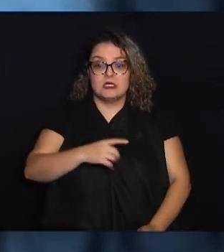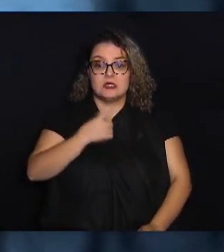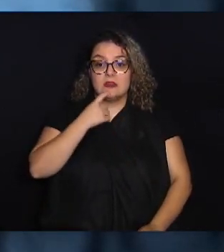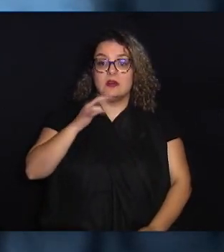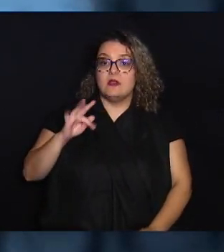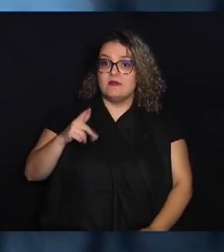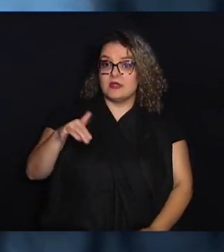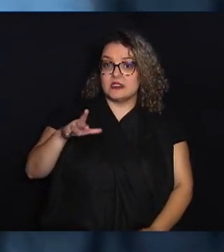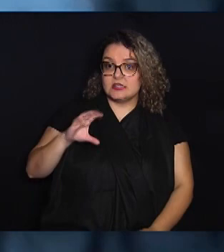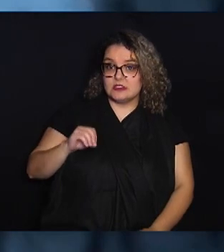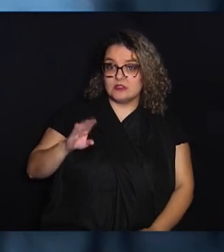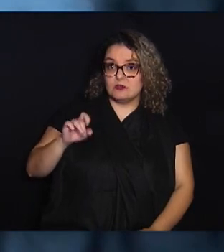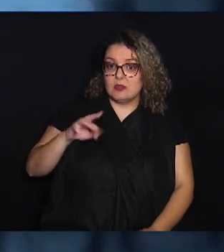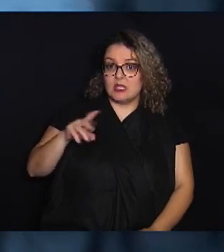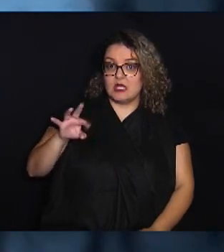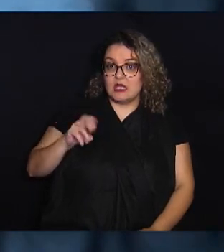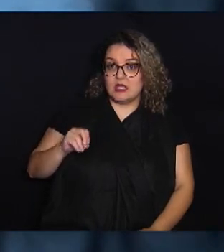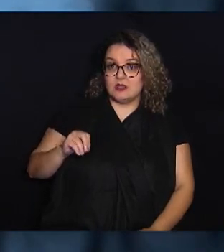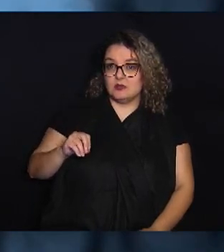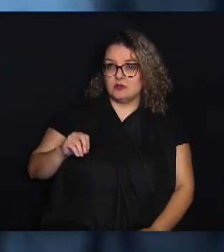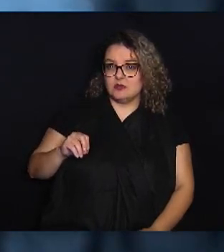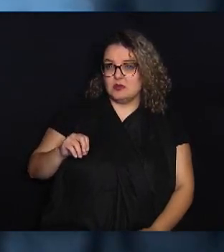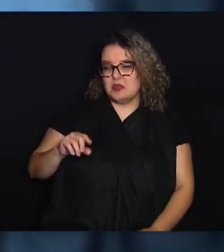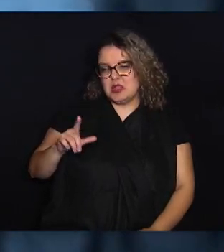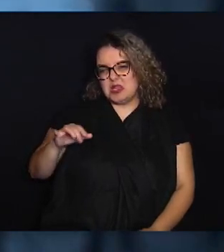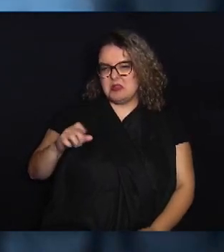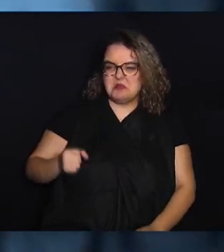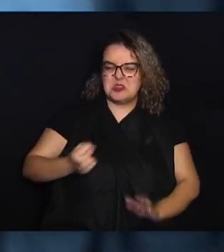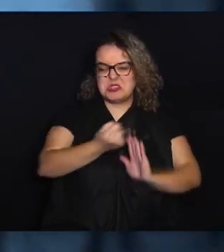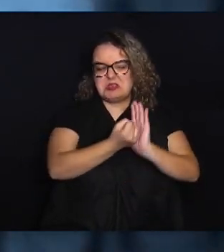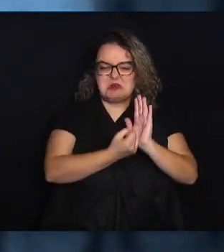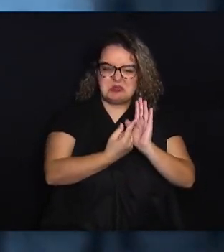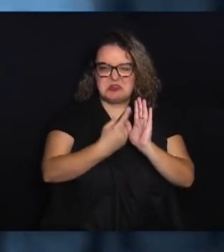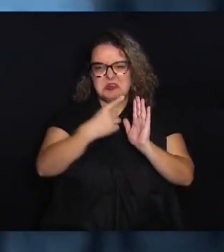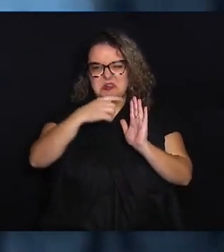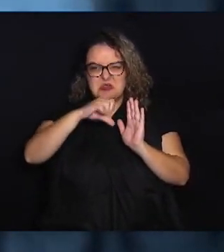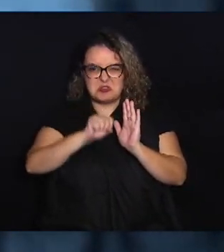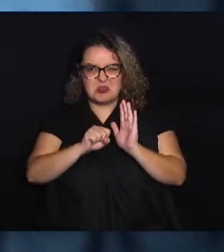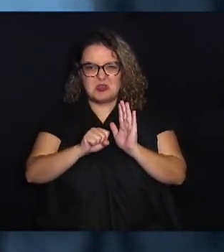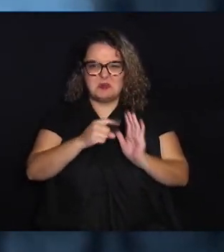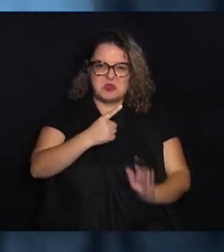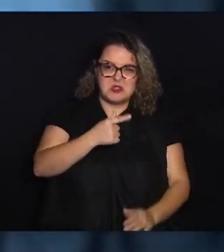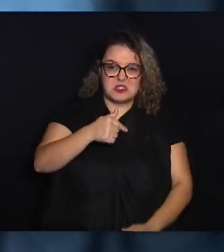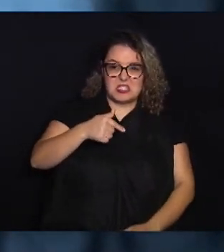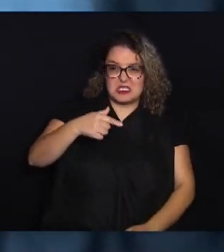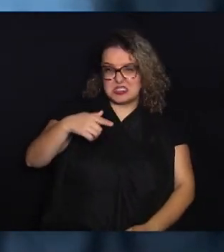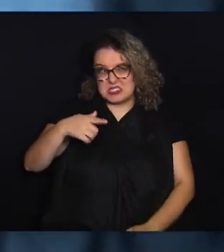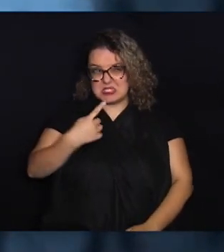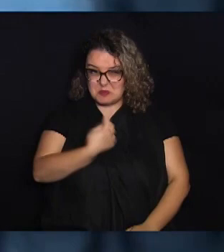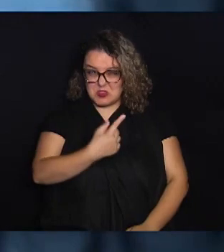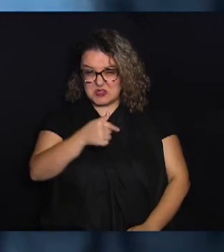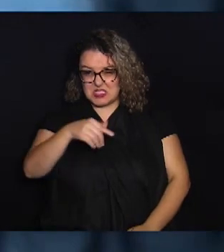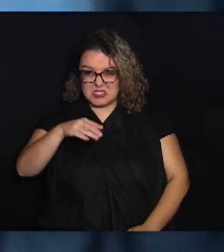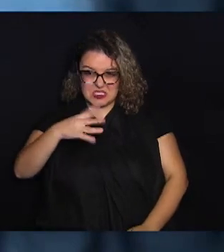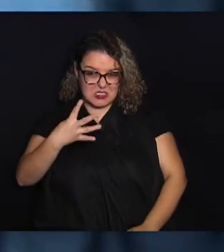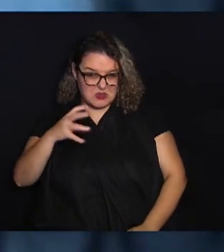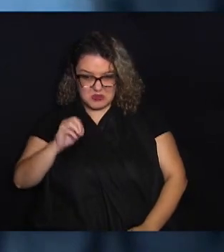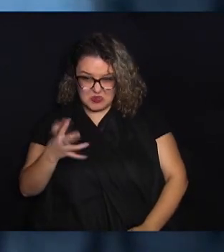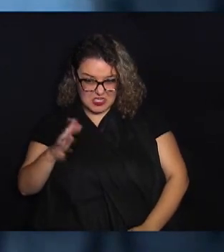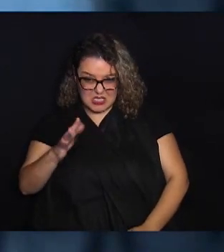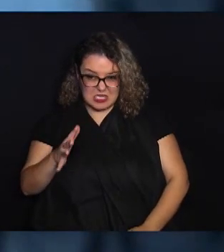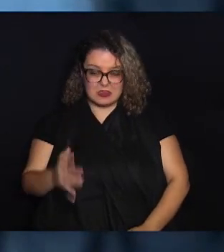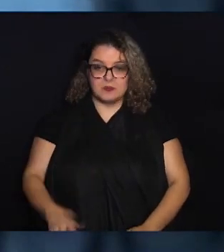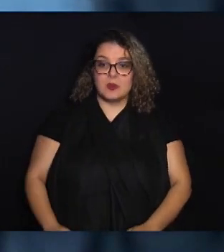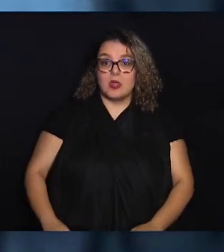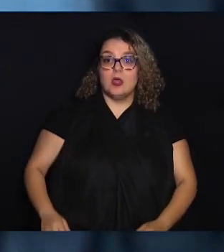Leme. Ele mudou para cá no século XVIII, mais ou menos 1740, 1742. O cara trouxe a família, os amigos, trouxe todo mundo, levou